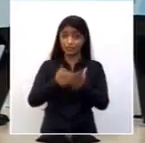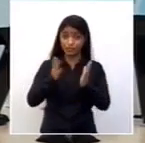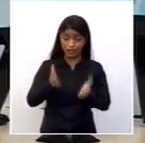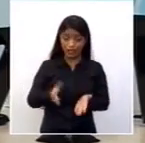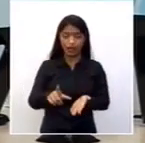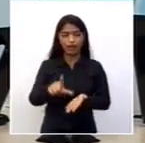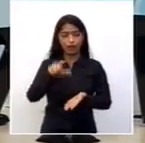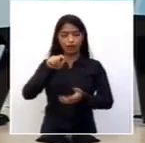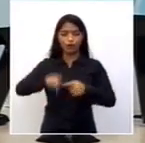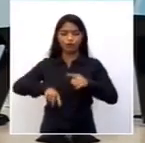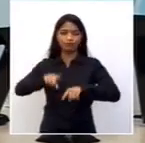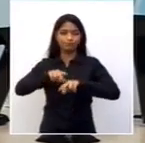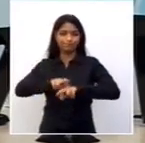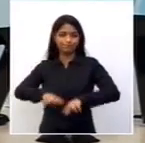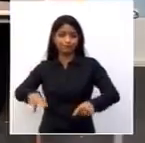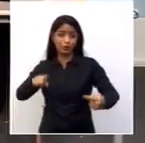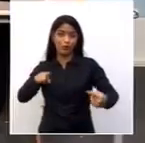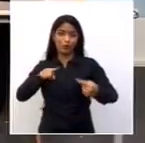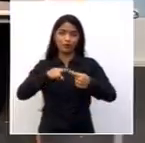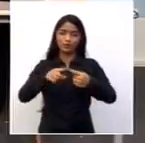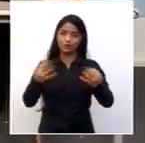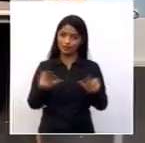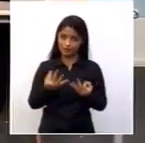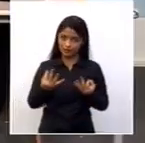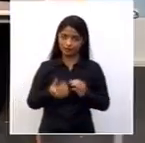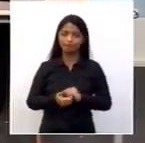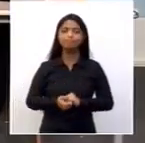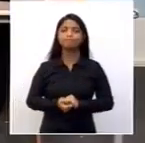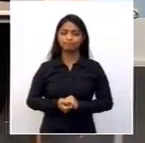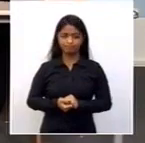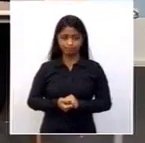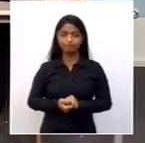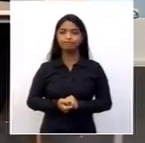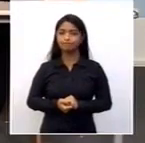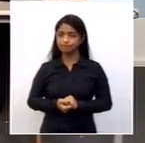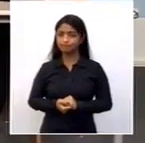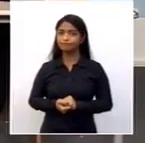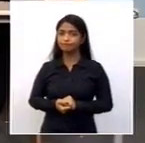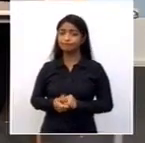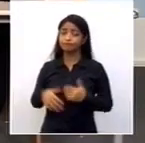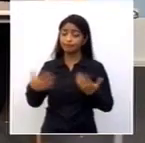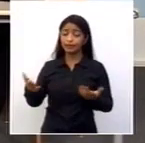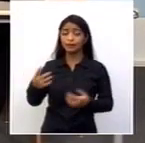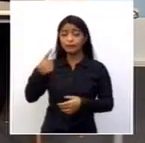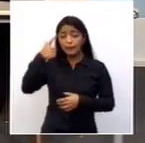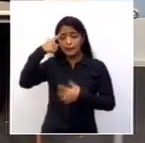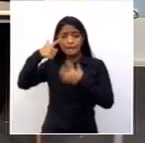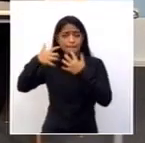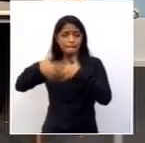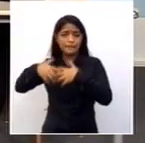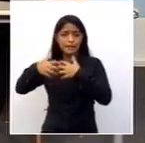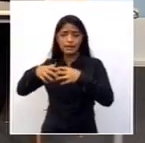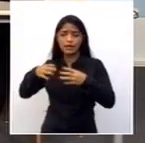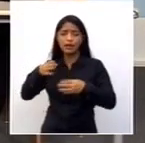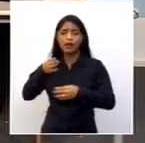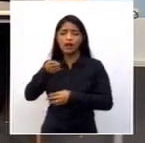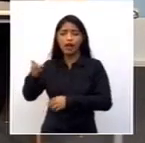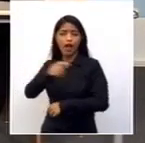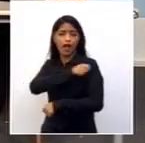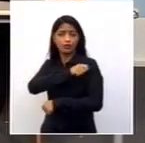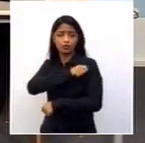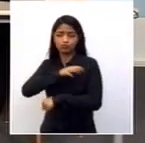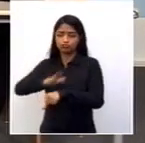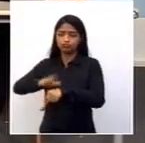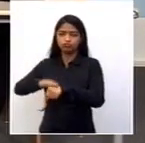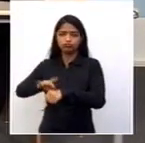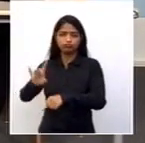para esse processo. Perfeito. Pensando, por exemplo, na avaliação do engajamento e participação dos estudantes, nós vamos trazer